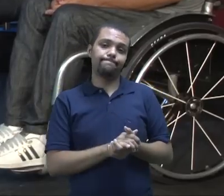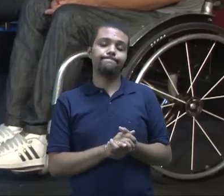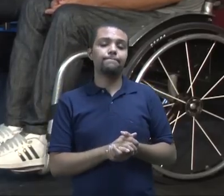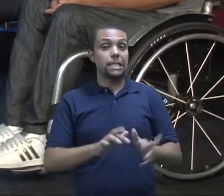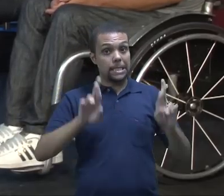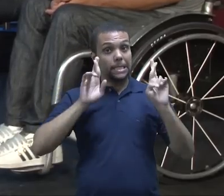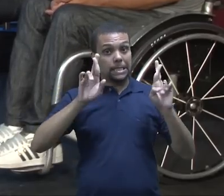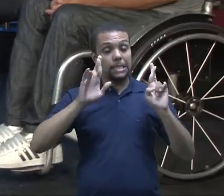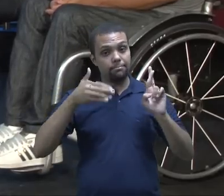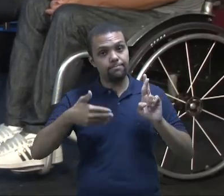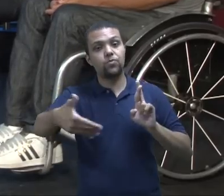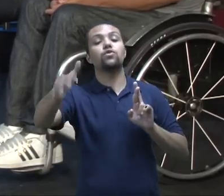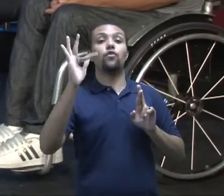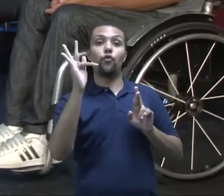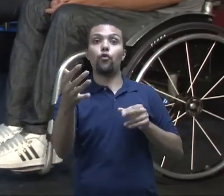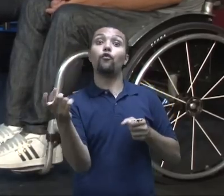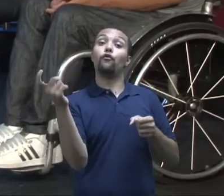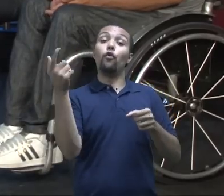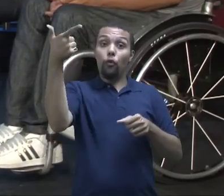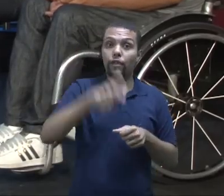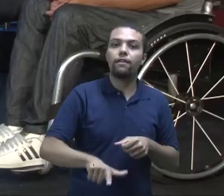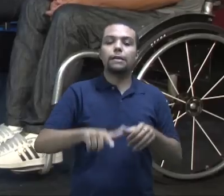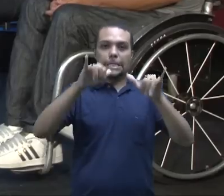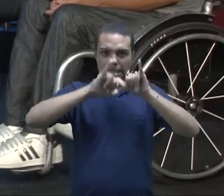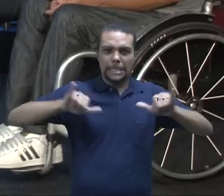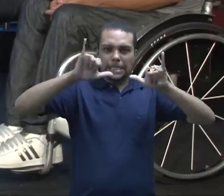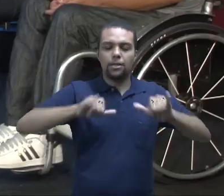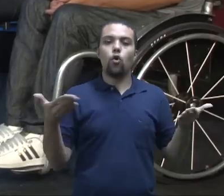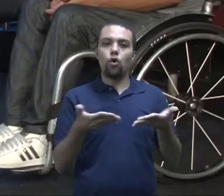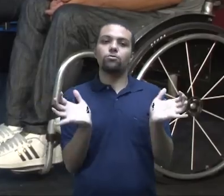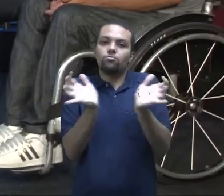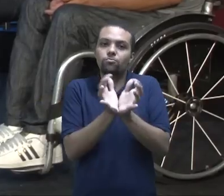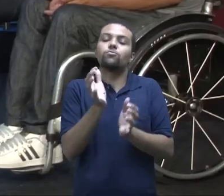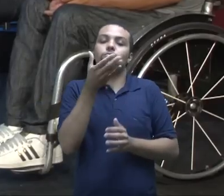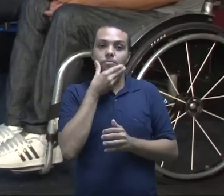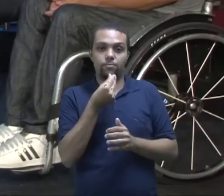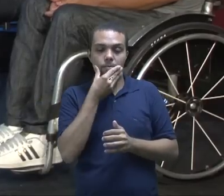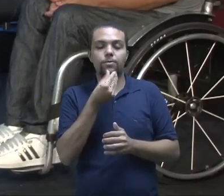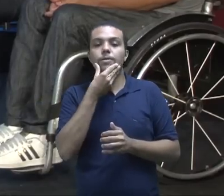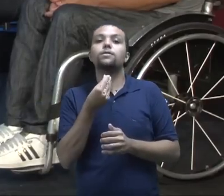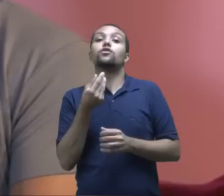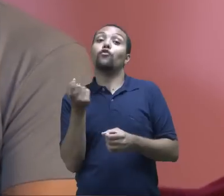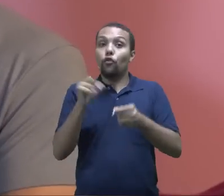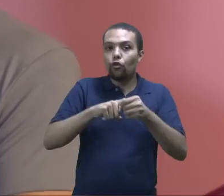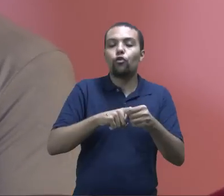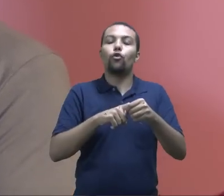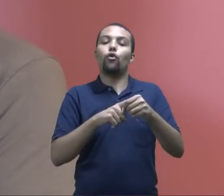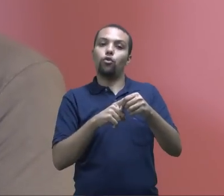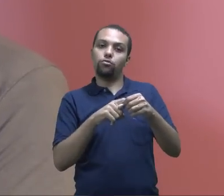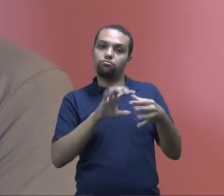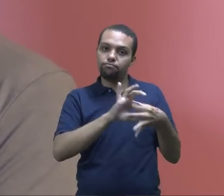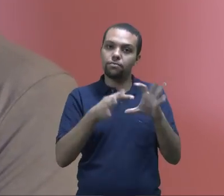entendeu? Espero que volte. Hoje a seleção masculina, o basquete convencional está voltando para as